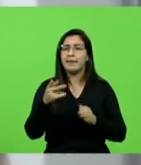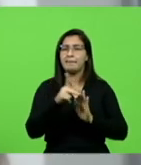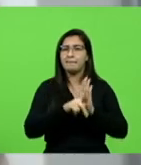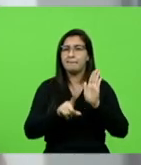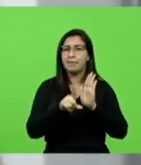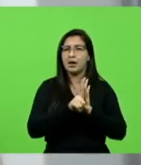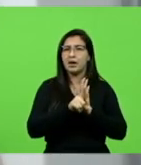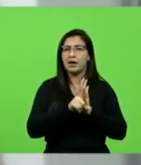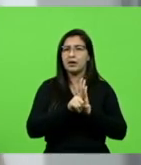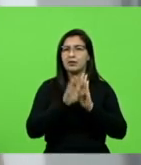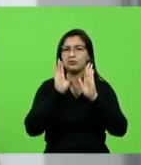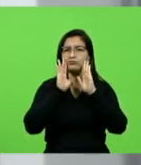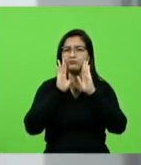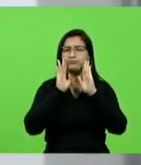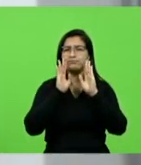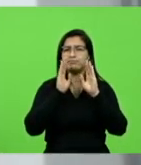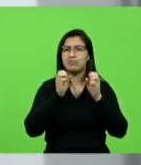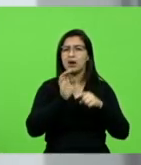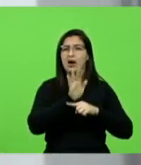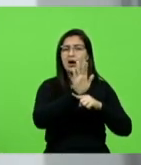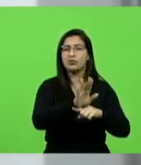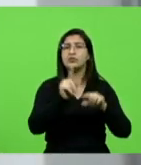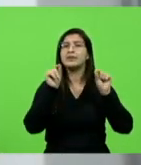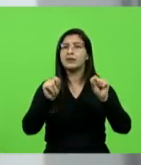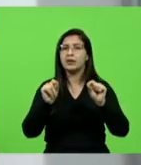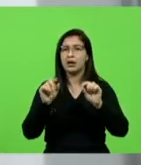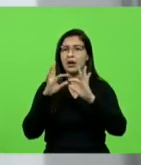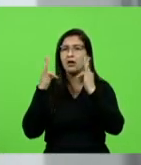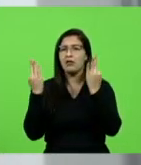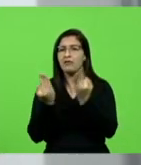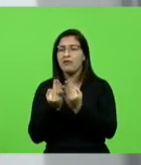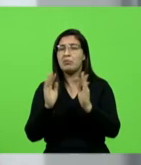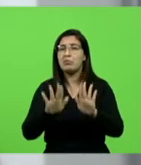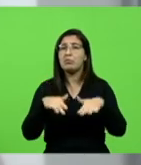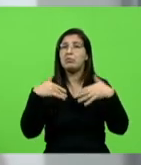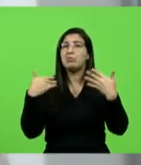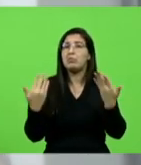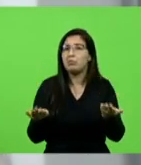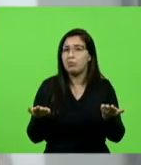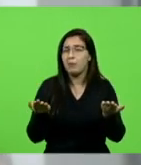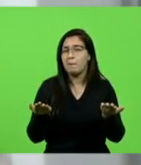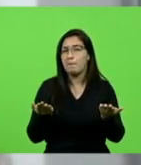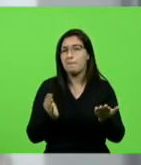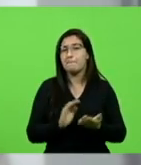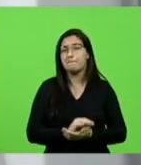Né, para que tipo de família, quais as famílias que são destinadas.